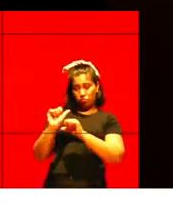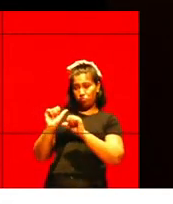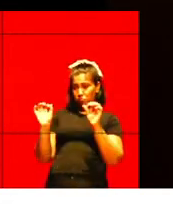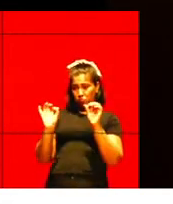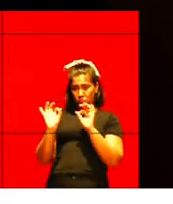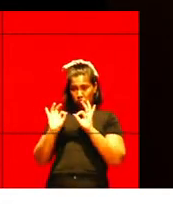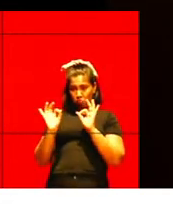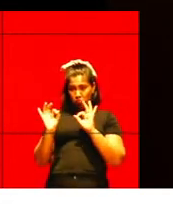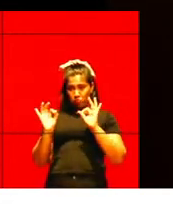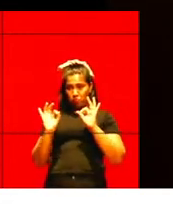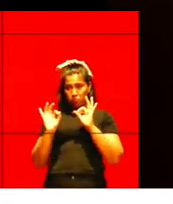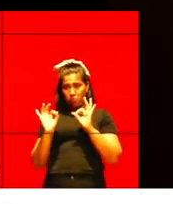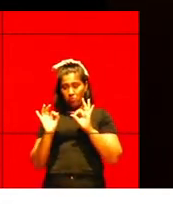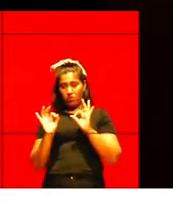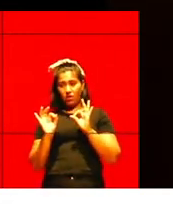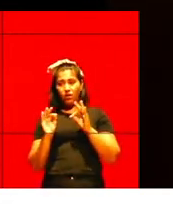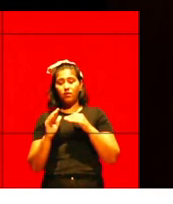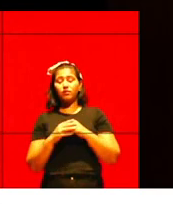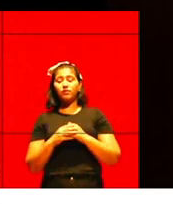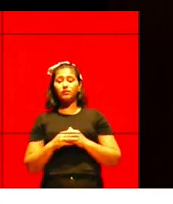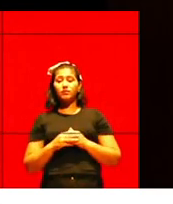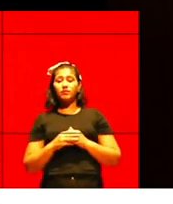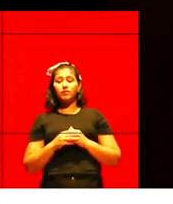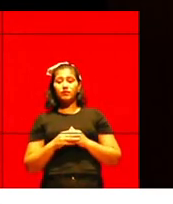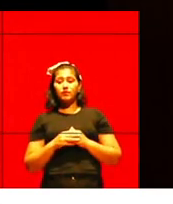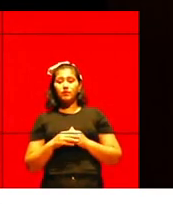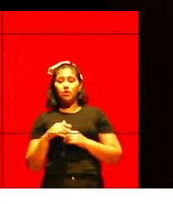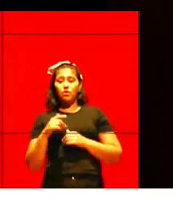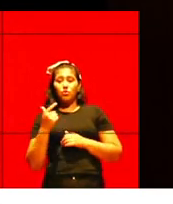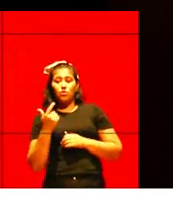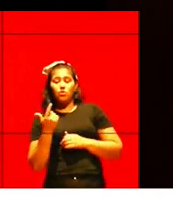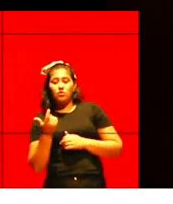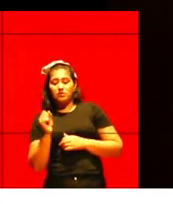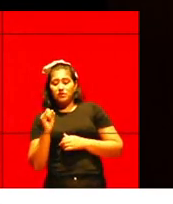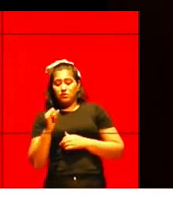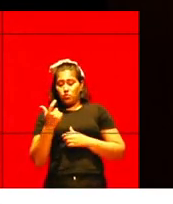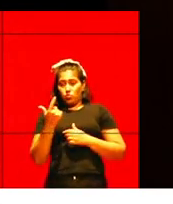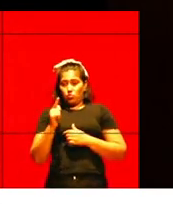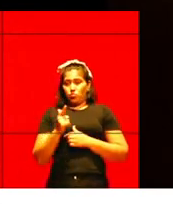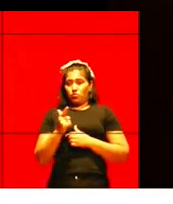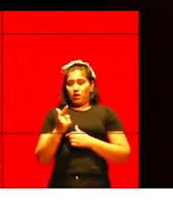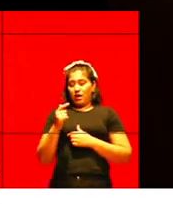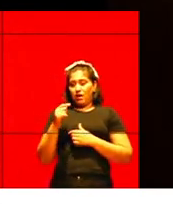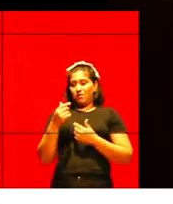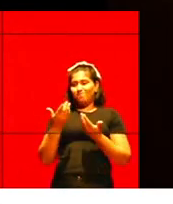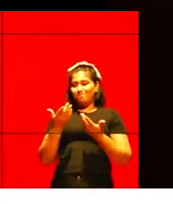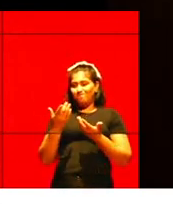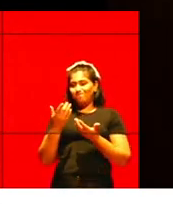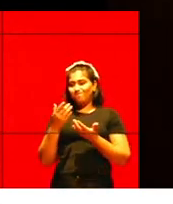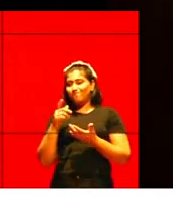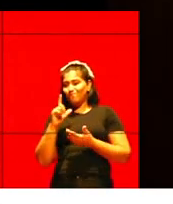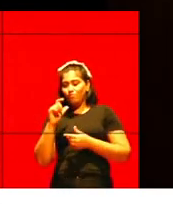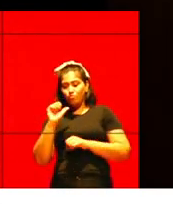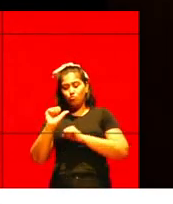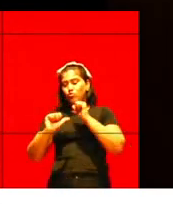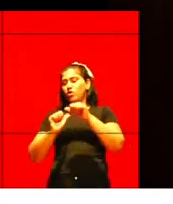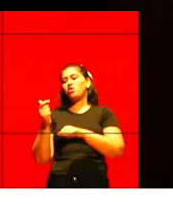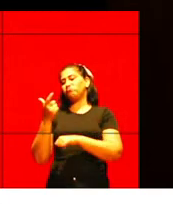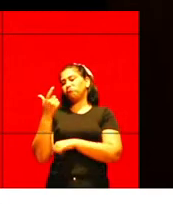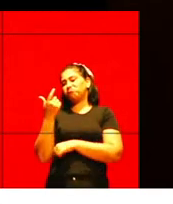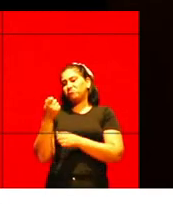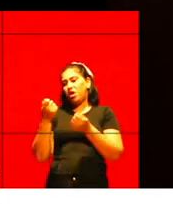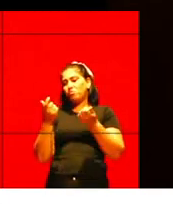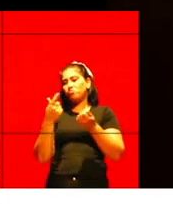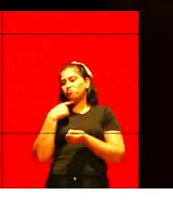desse volume osmótico, se eu não tenho alteração dessa pressão osmótica, eu não vou ter alteração da quantidade de